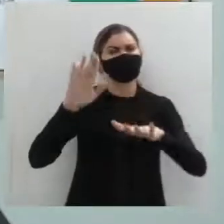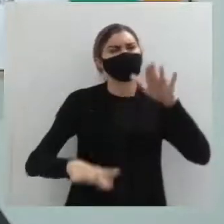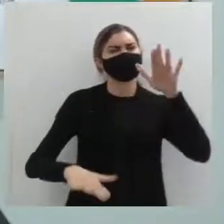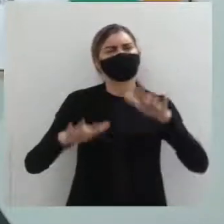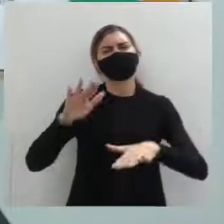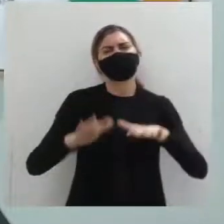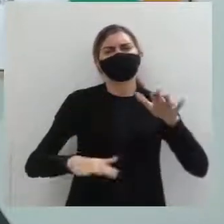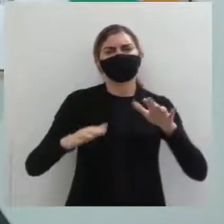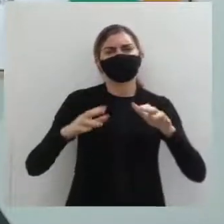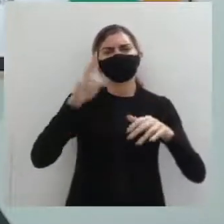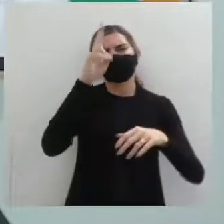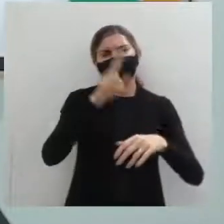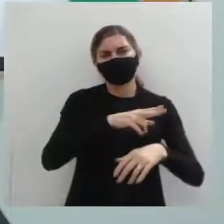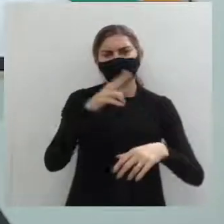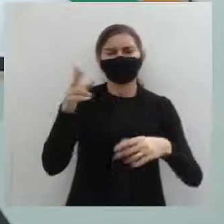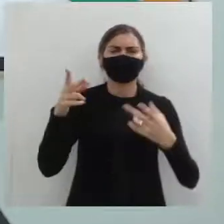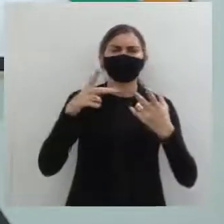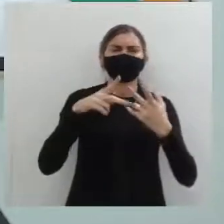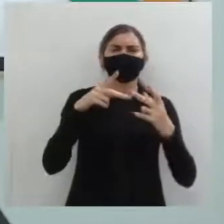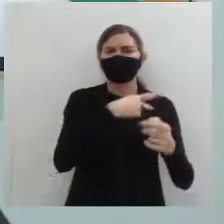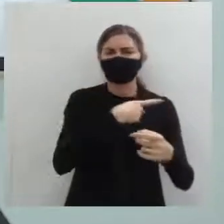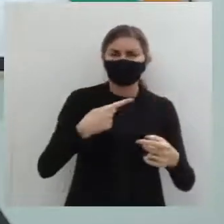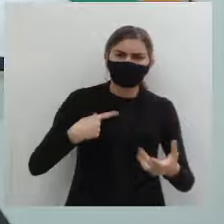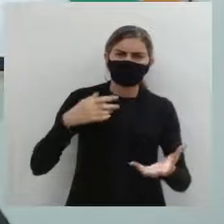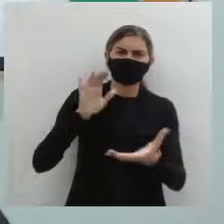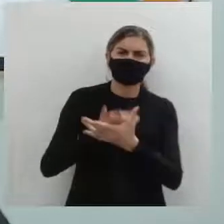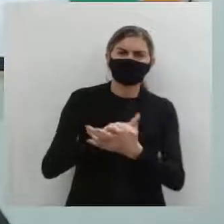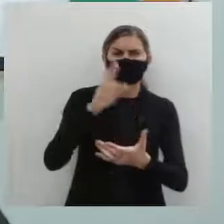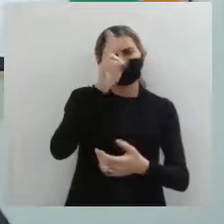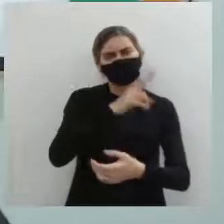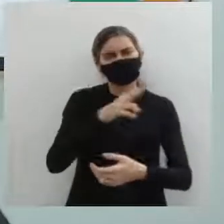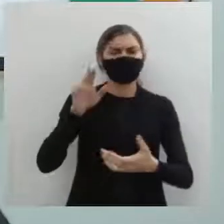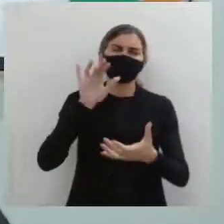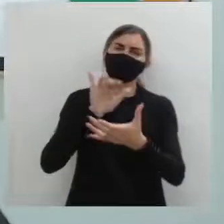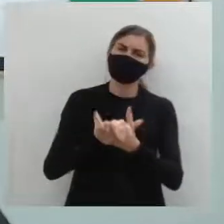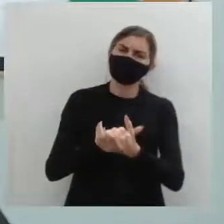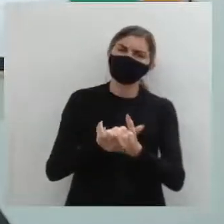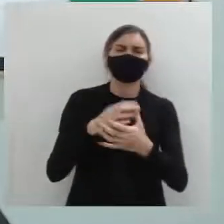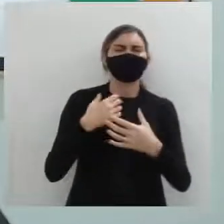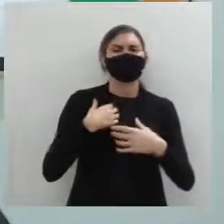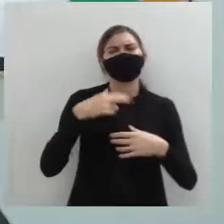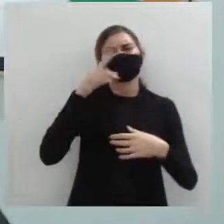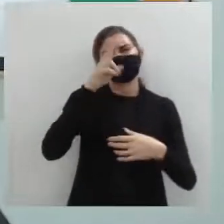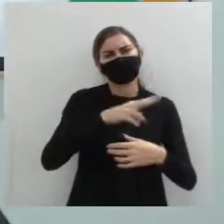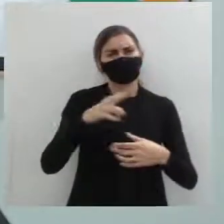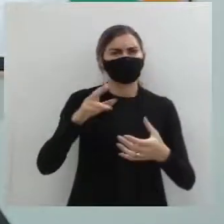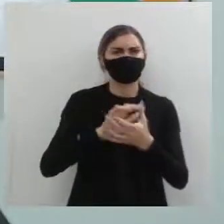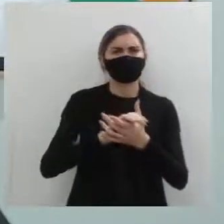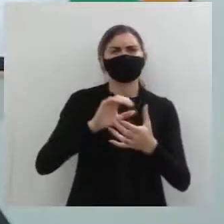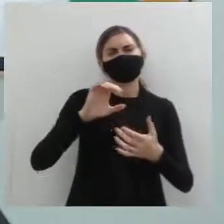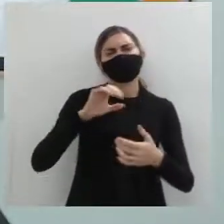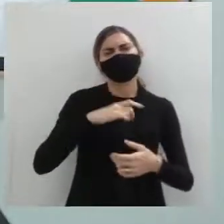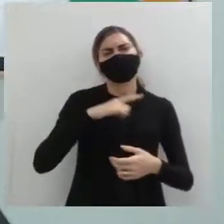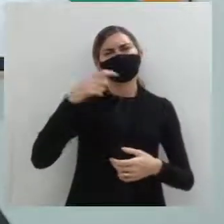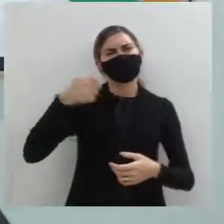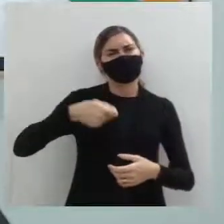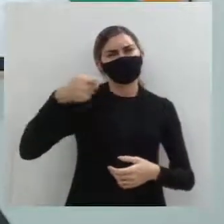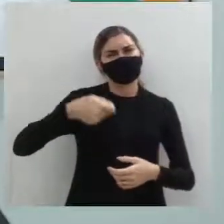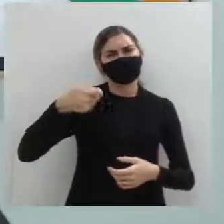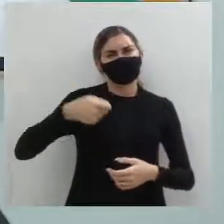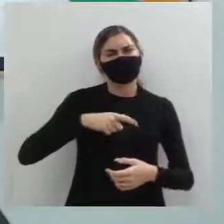possibilidade dos pastores se casarem, pois, para Lutero, o sacerdócio eclesial